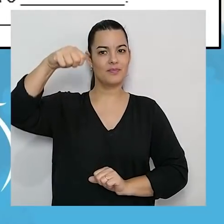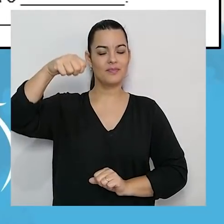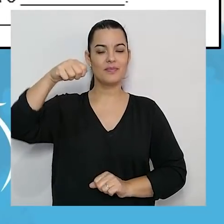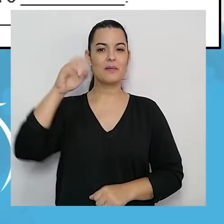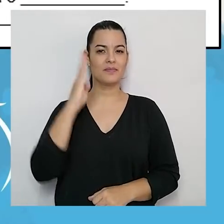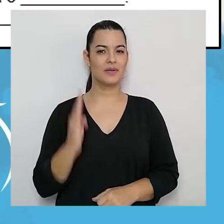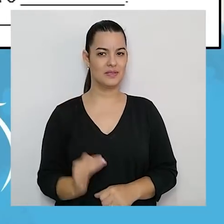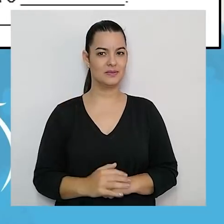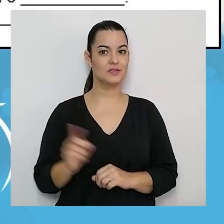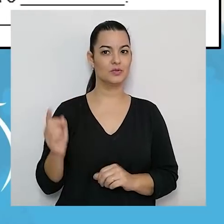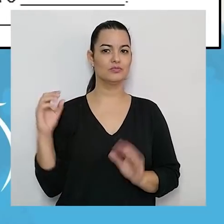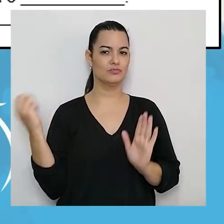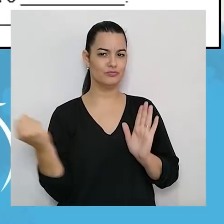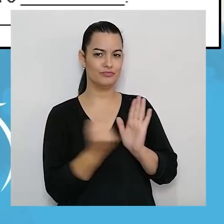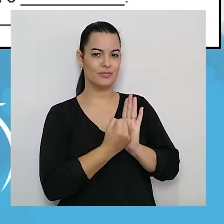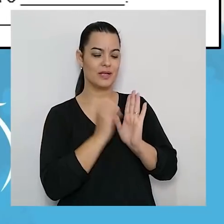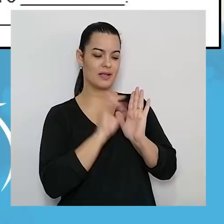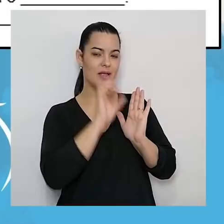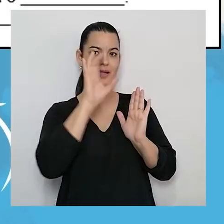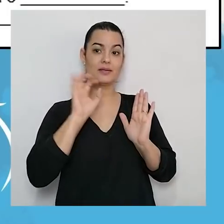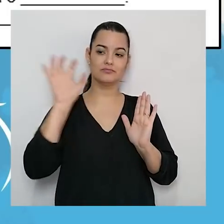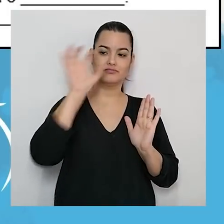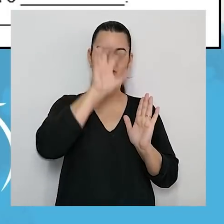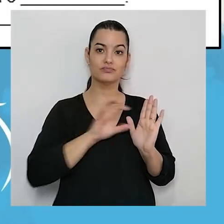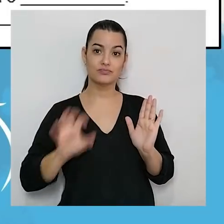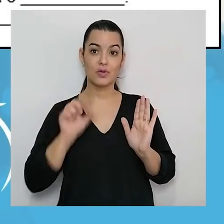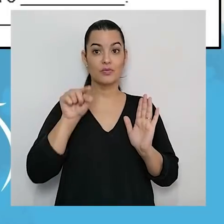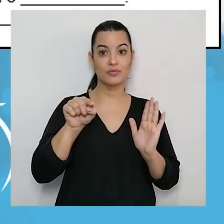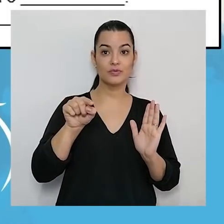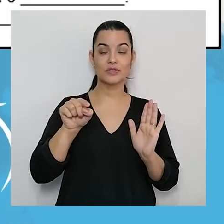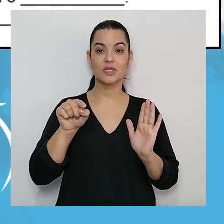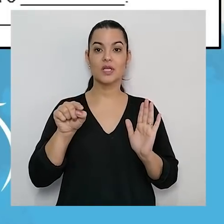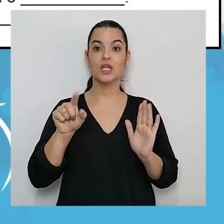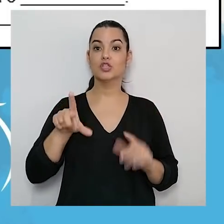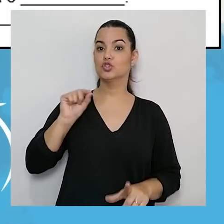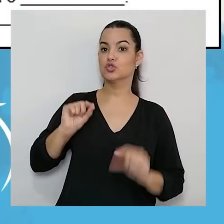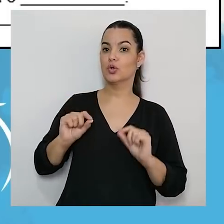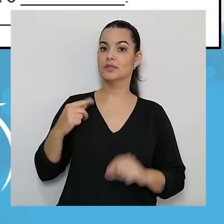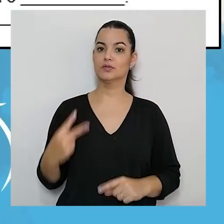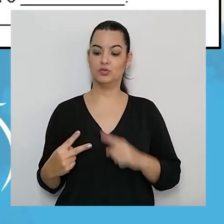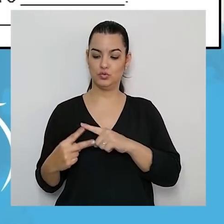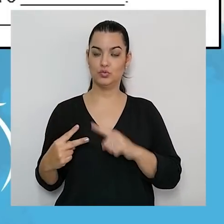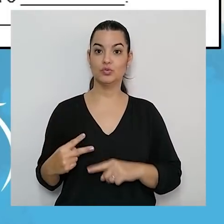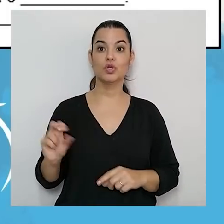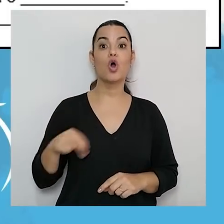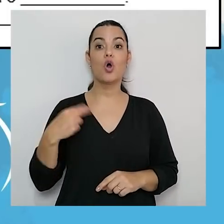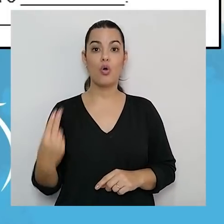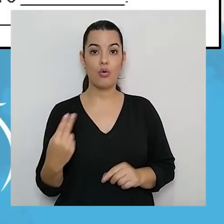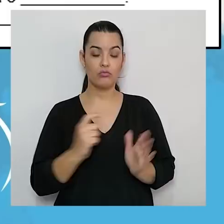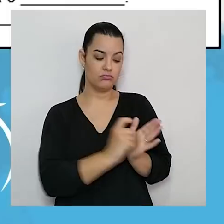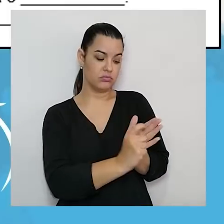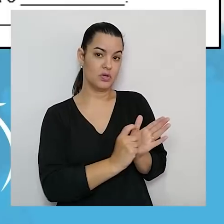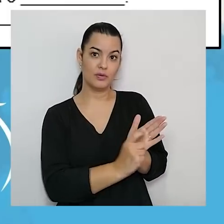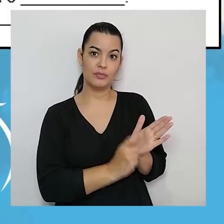das regiões. Você tem duas opções. Ou você imprime uma imagem do mapa